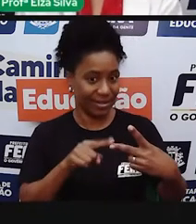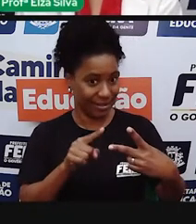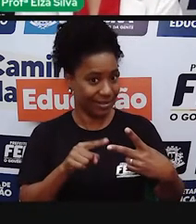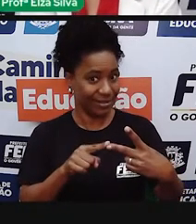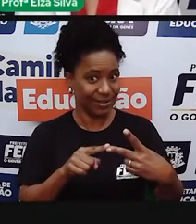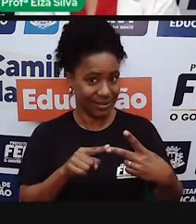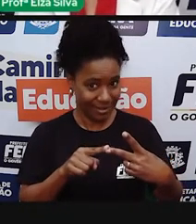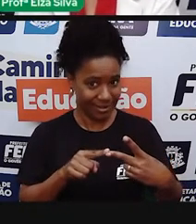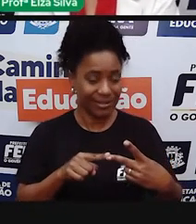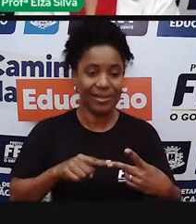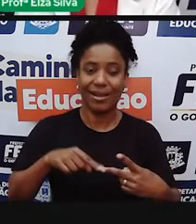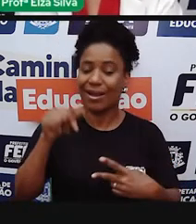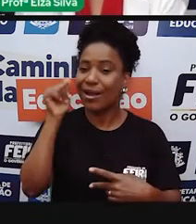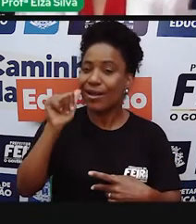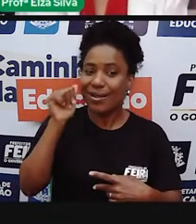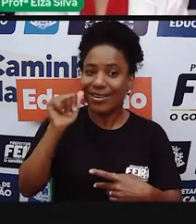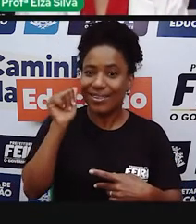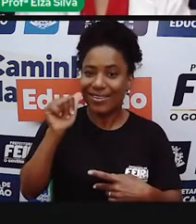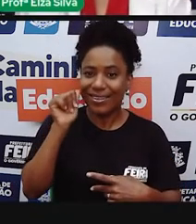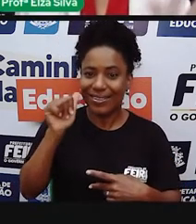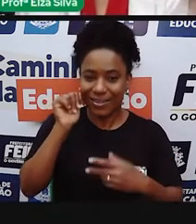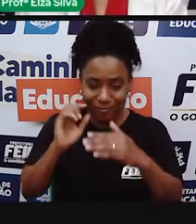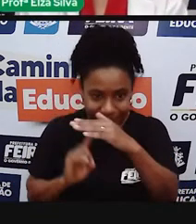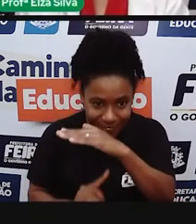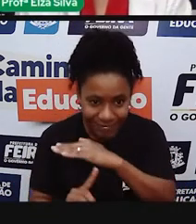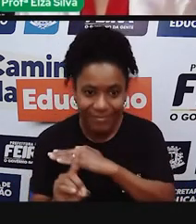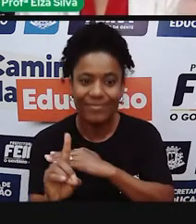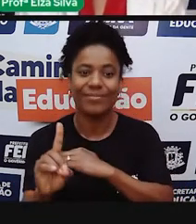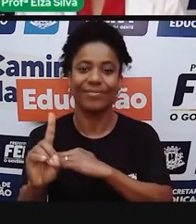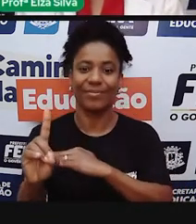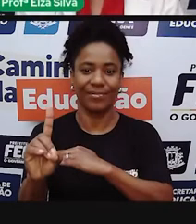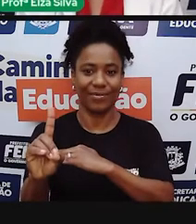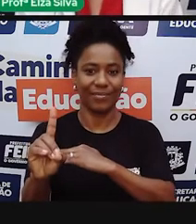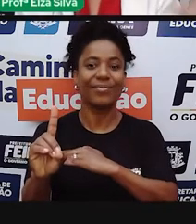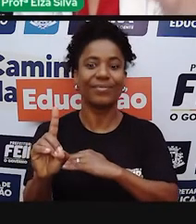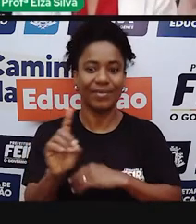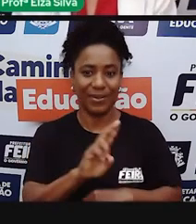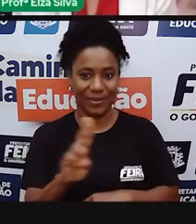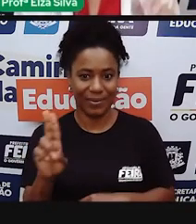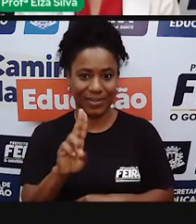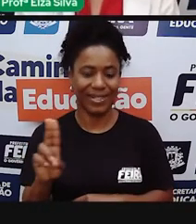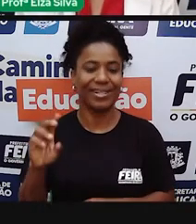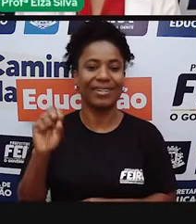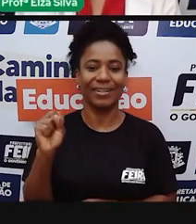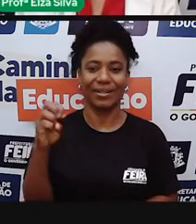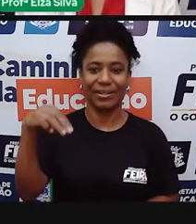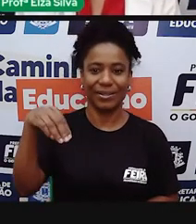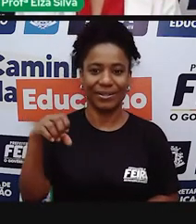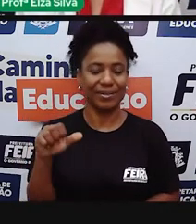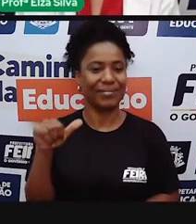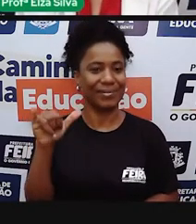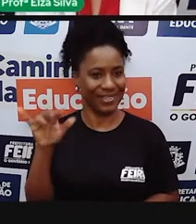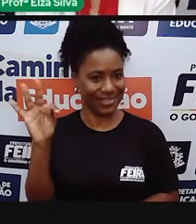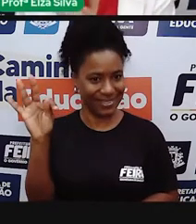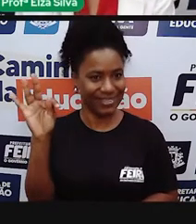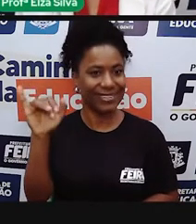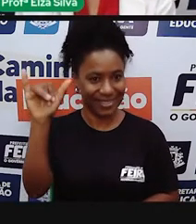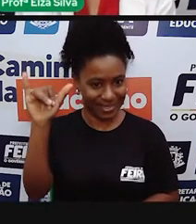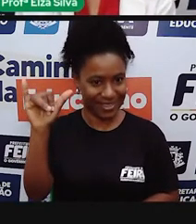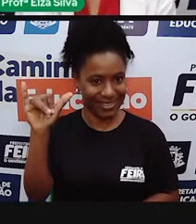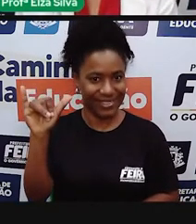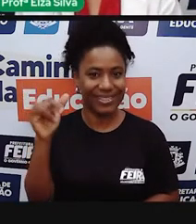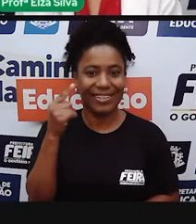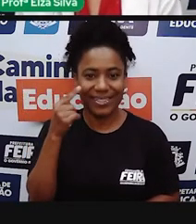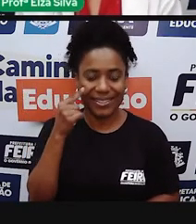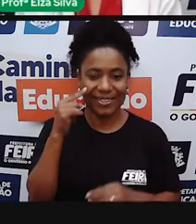uma adaptação. O nome dela é proveniente de uma adaptação da frase em inglês. I'm so